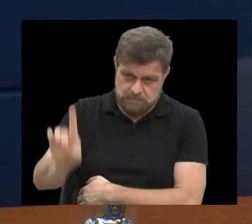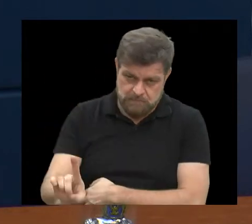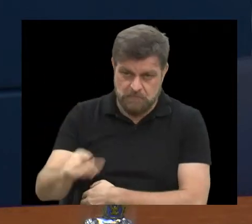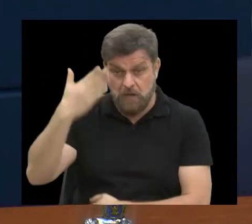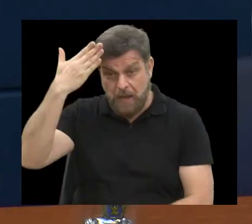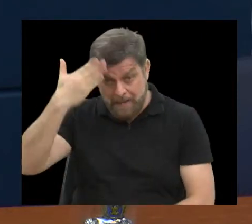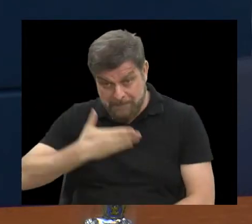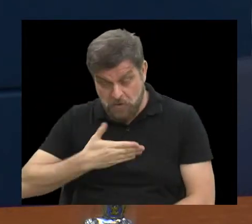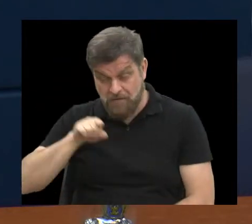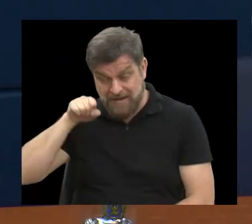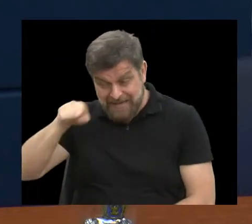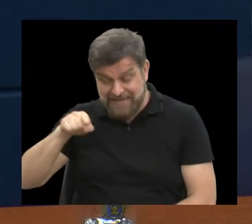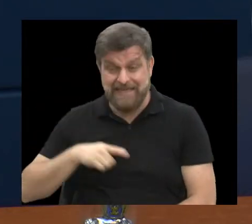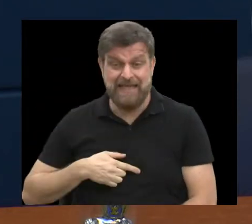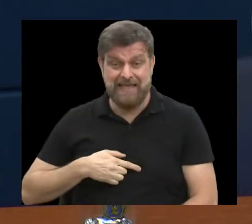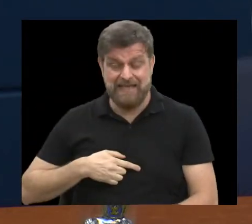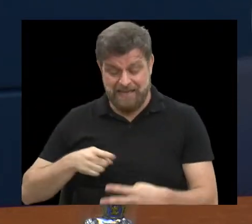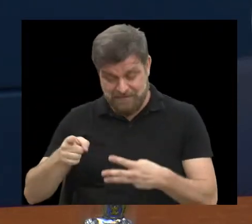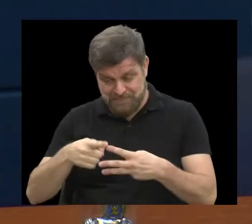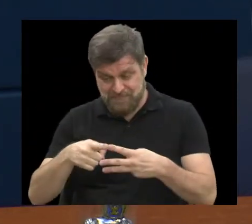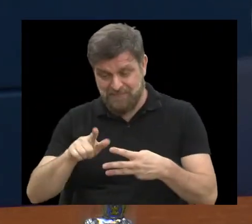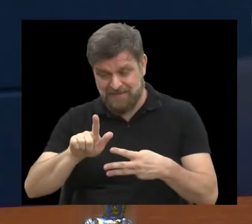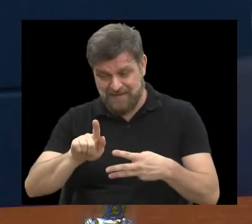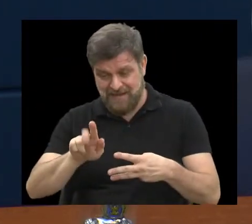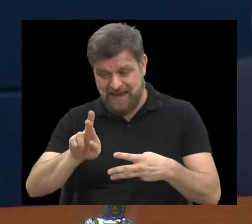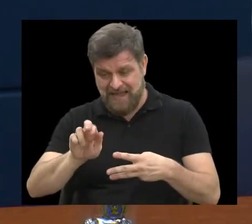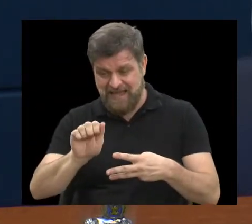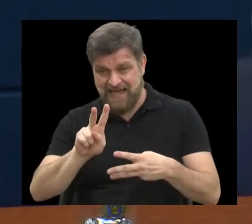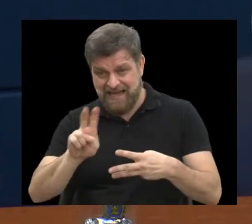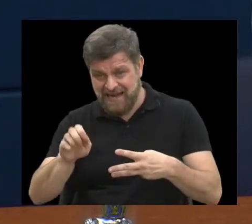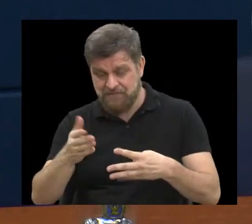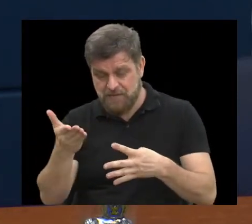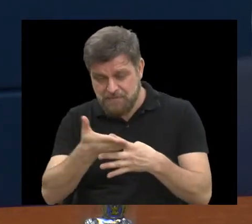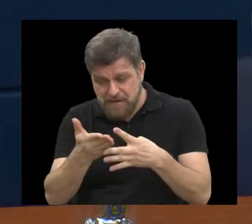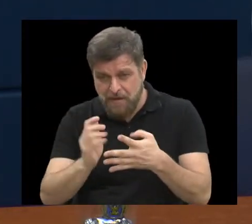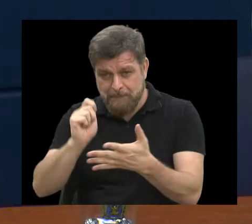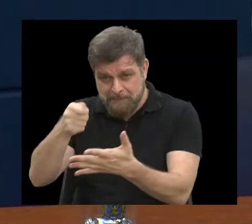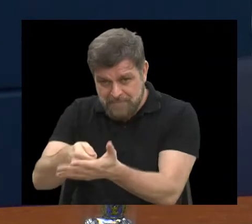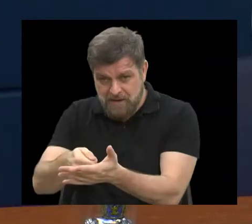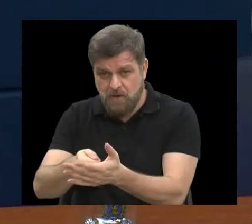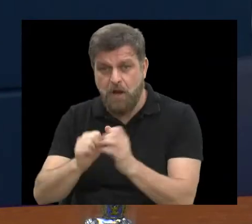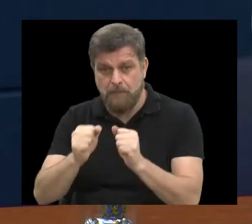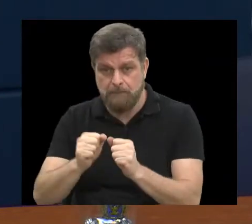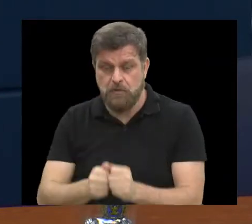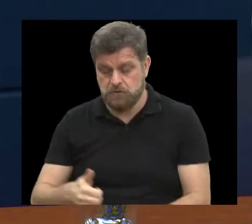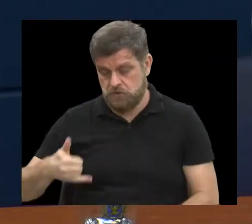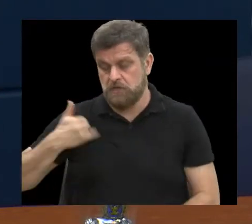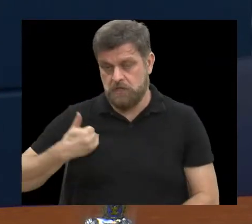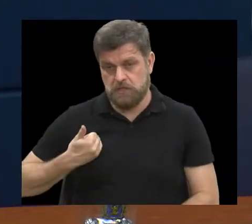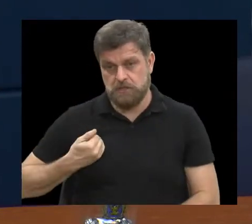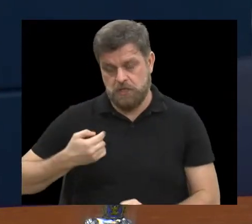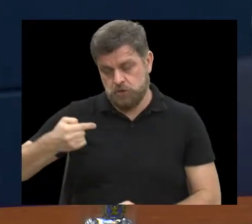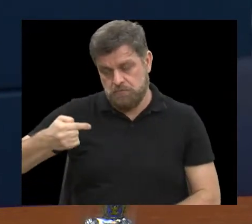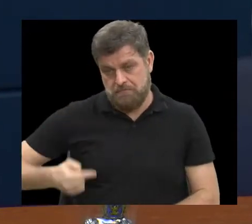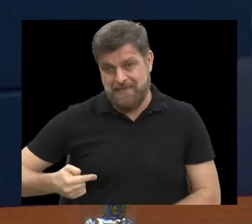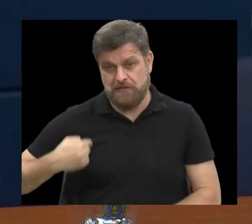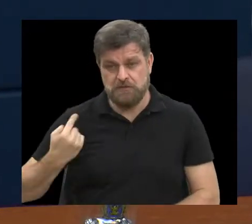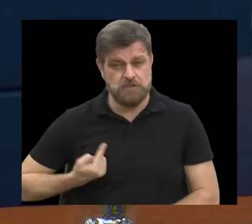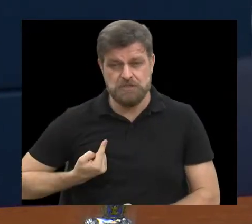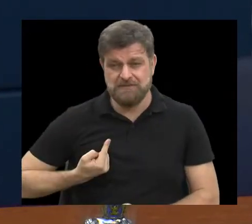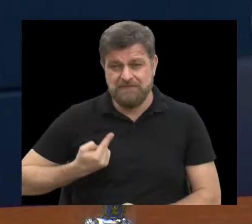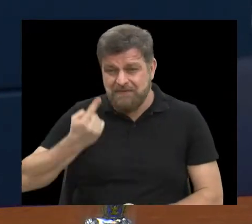constatada deficiência grave, nunca parou de contribuir, pode se aposentar com menos idade, tá? Aqui nós não vamos